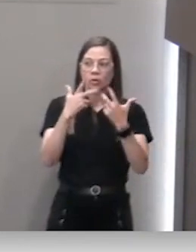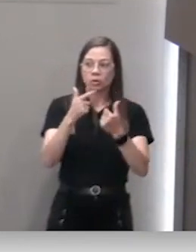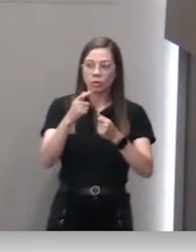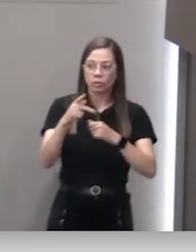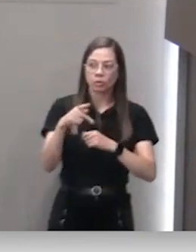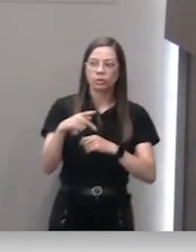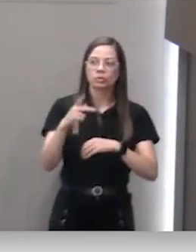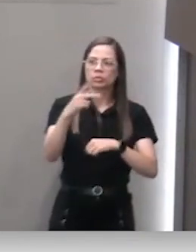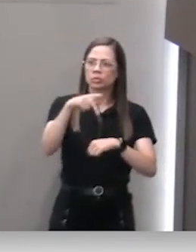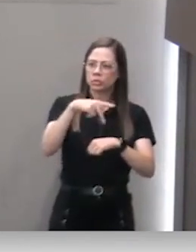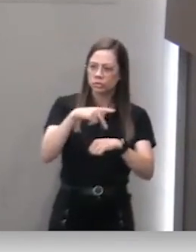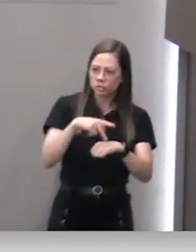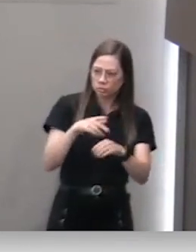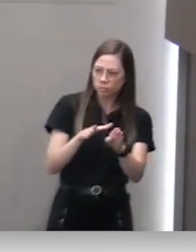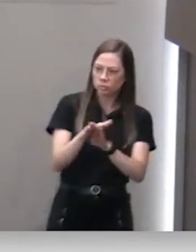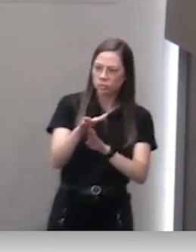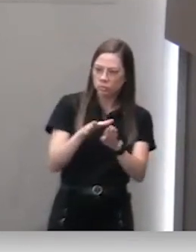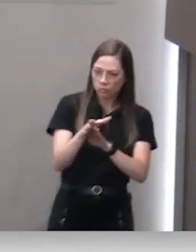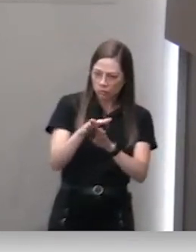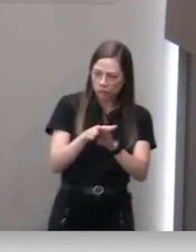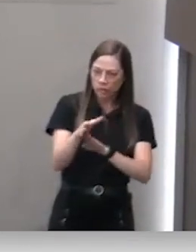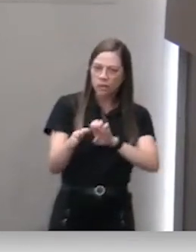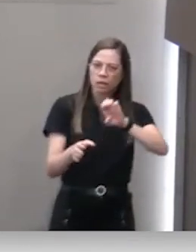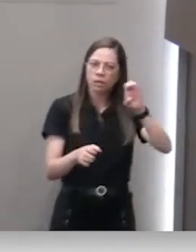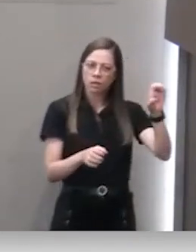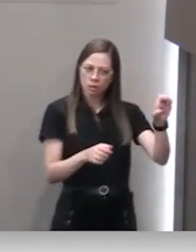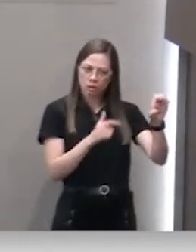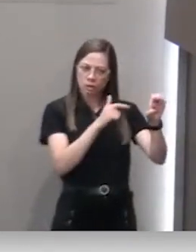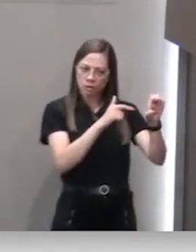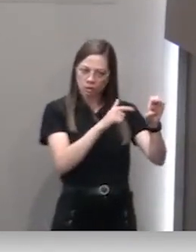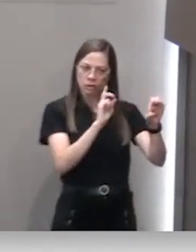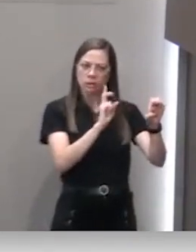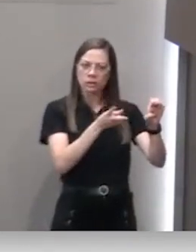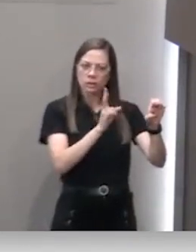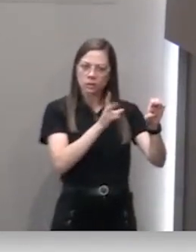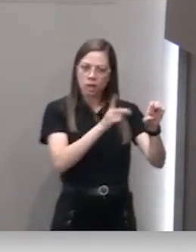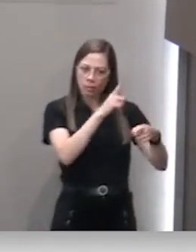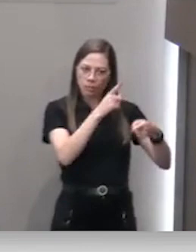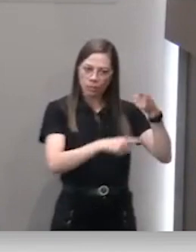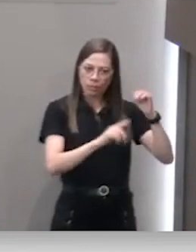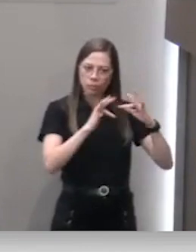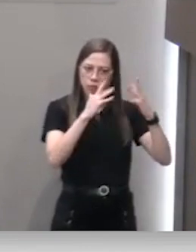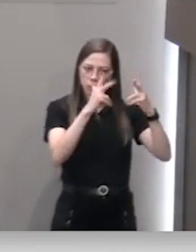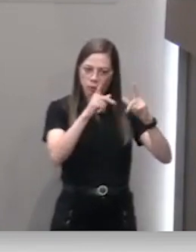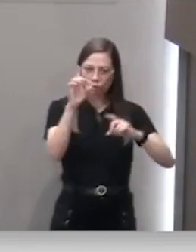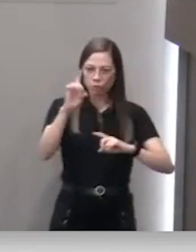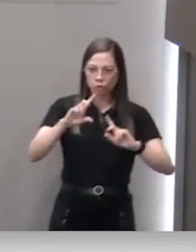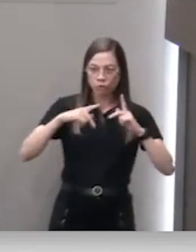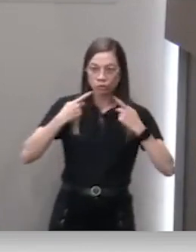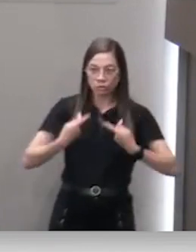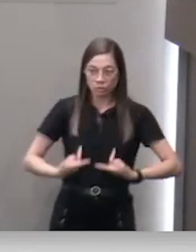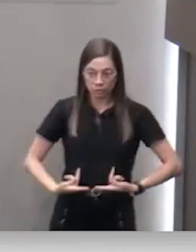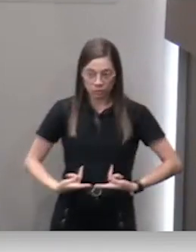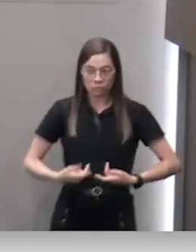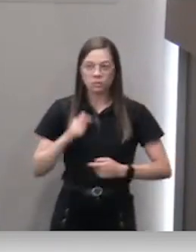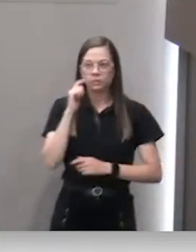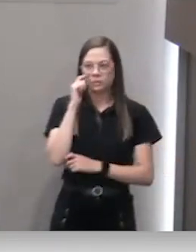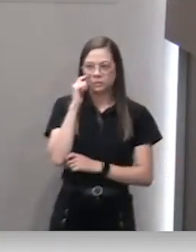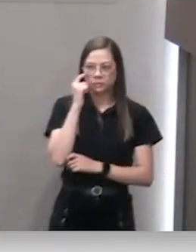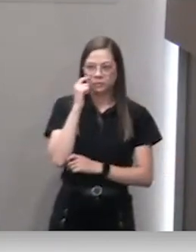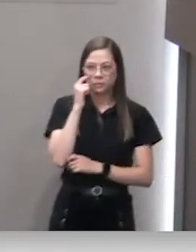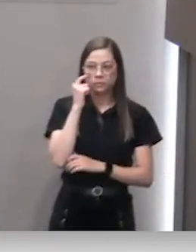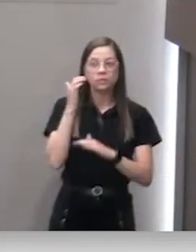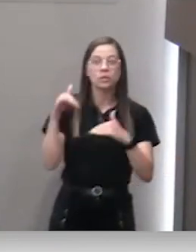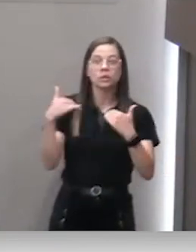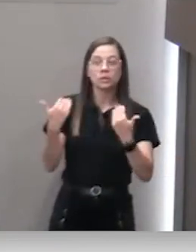países de orientação de esquerda restringem todos os direitos humanos. Todos. Todos. Então,